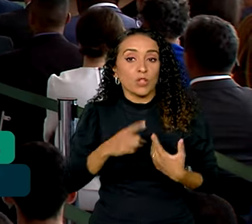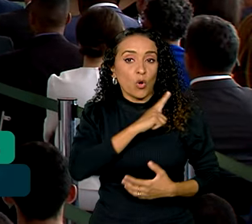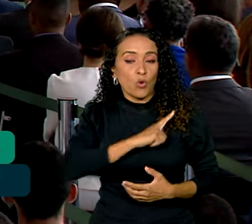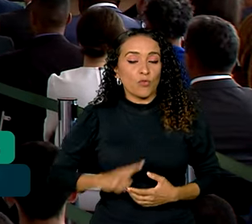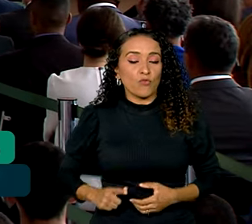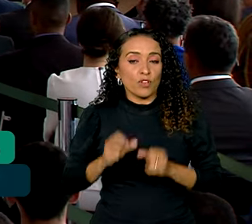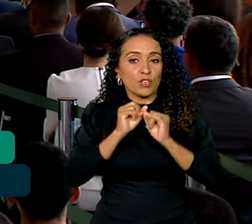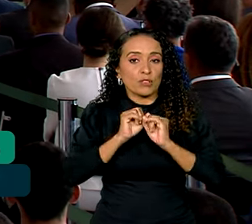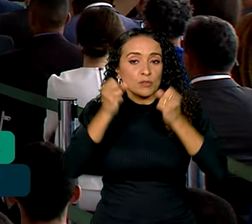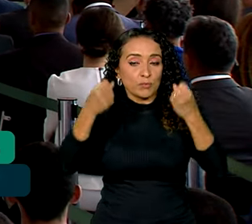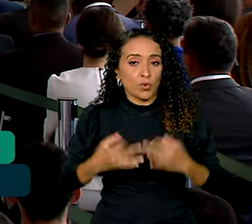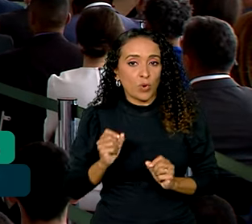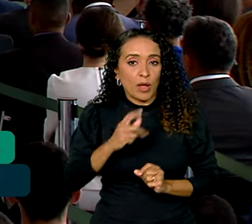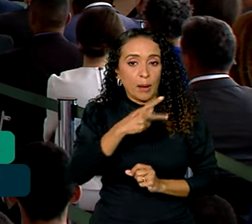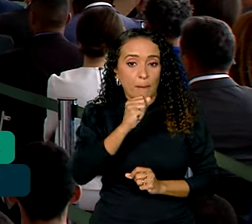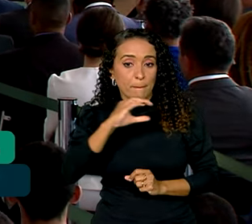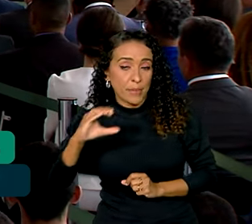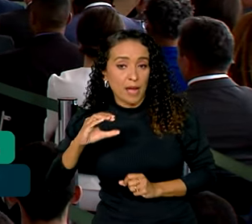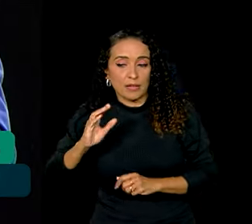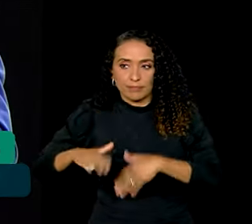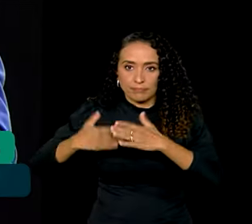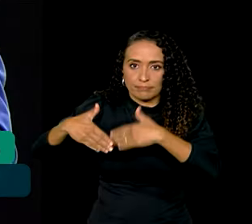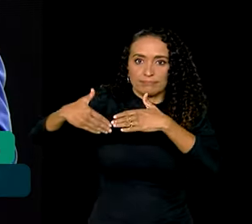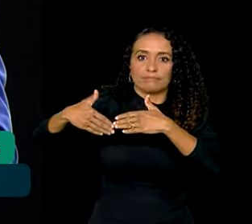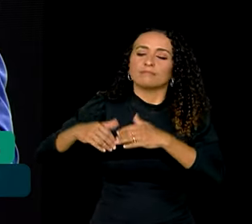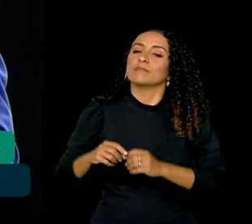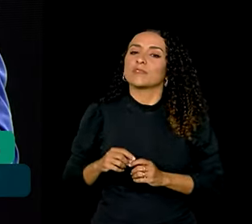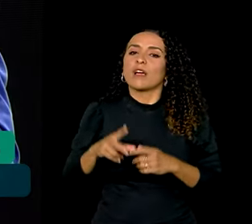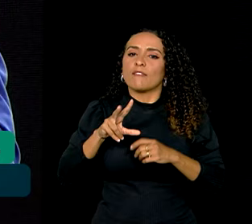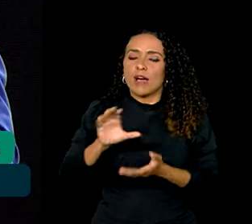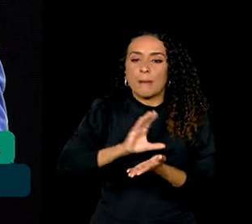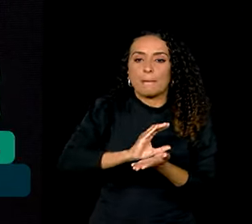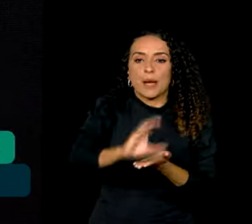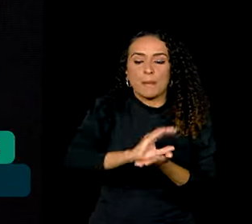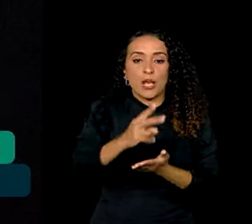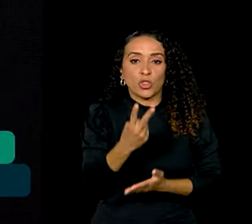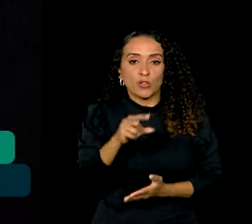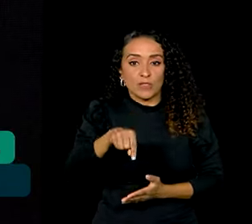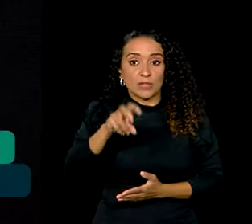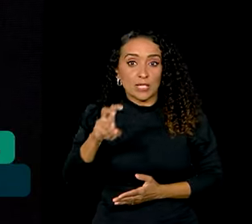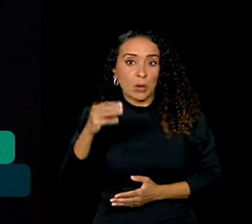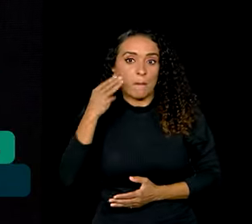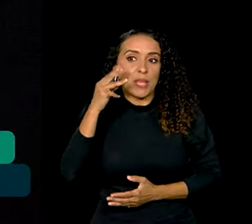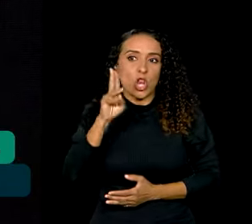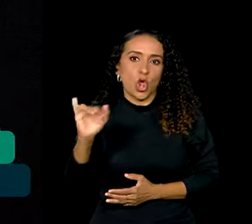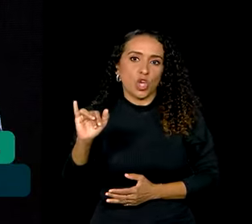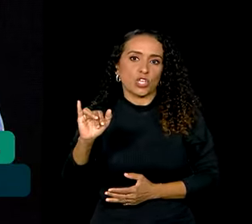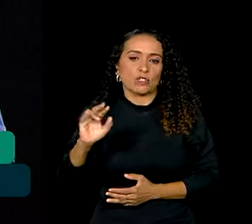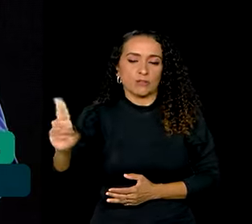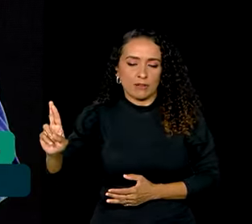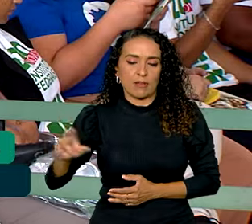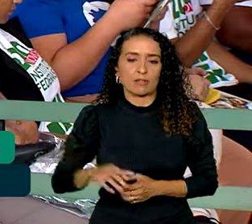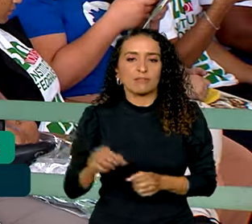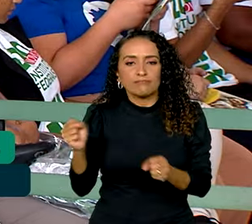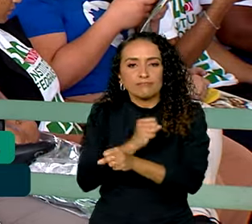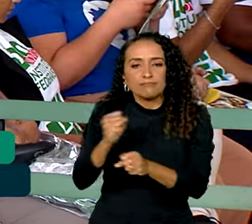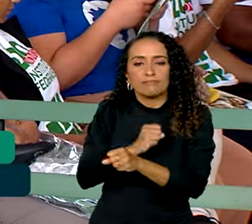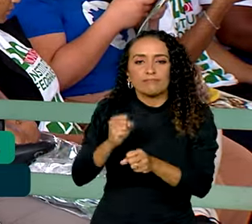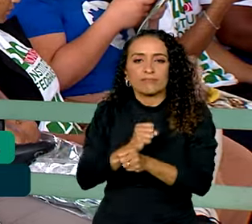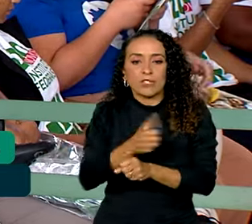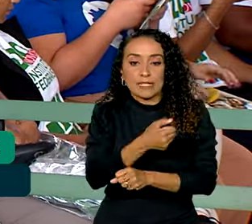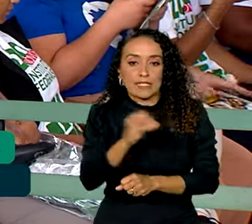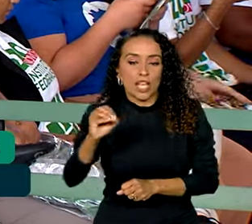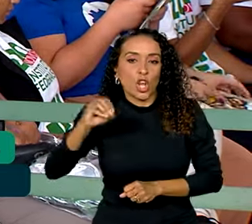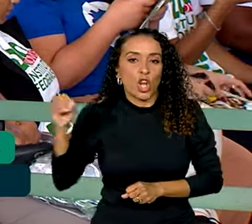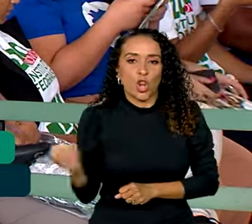o PAC, o Programa de Aceleração do Crescimento, vai repassar 2,5 bilhões de reais para a construção das 100